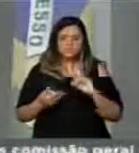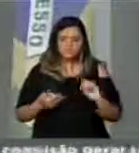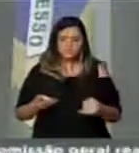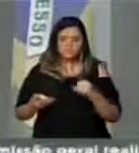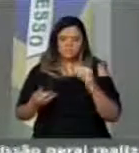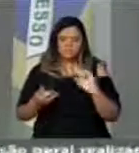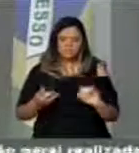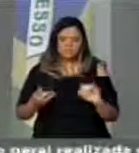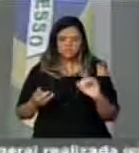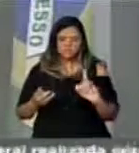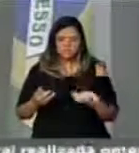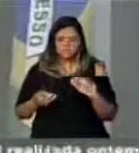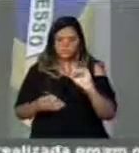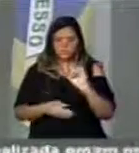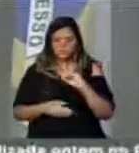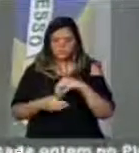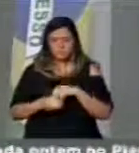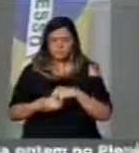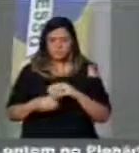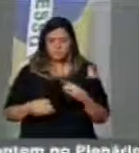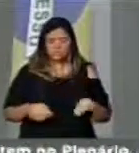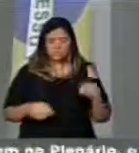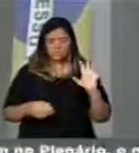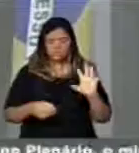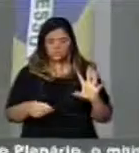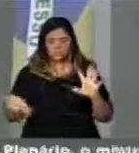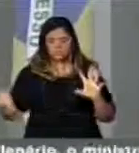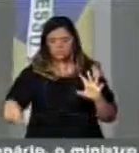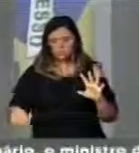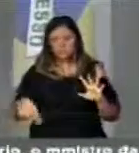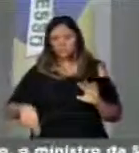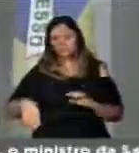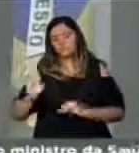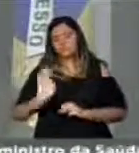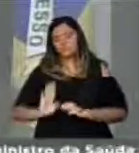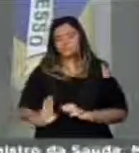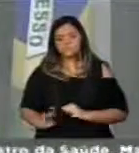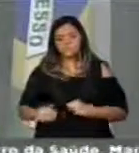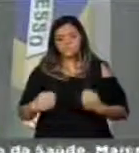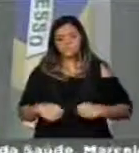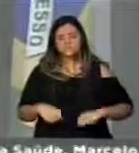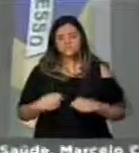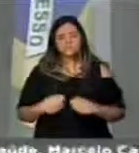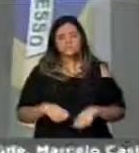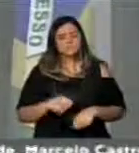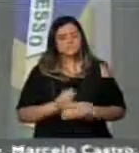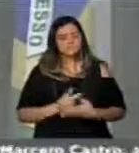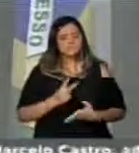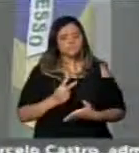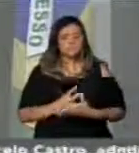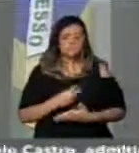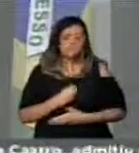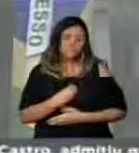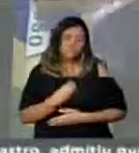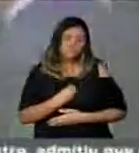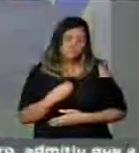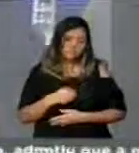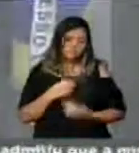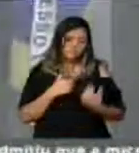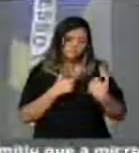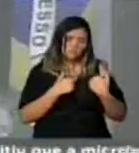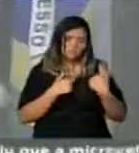do nordeste no norte brasileiro que precisa sobreviver e é tarefa do estado é tarefa do governo federal se